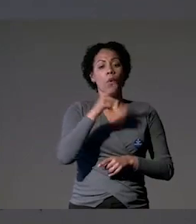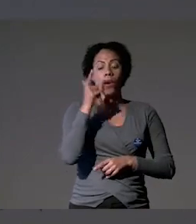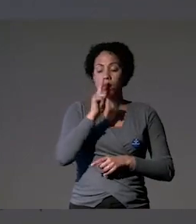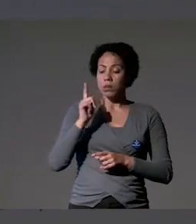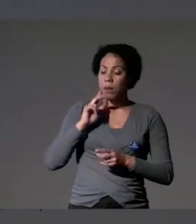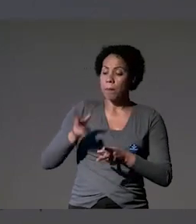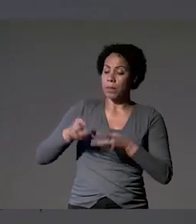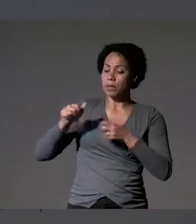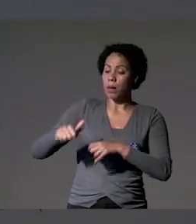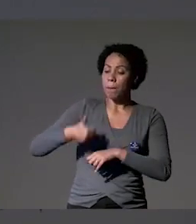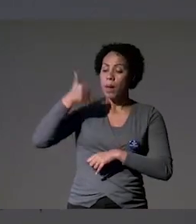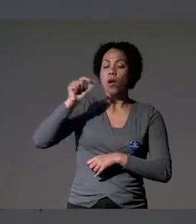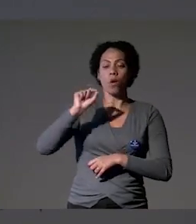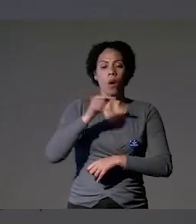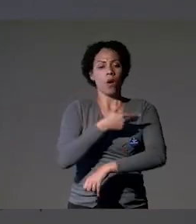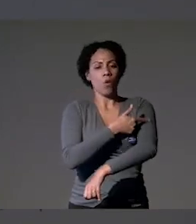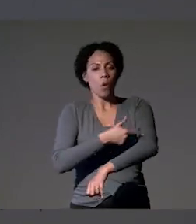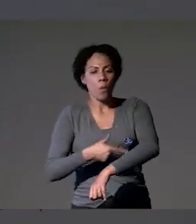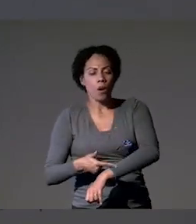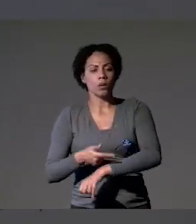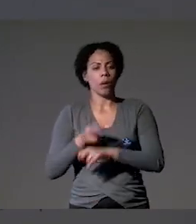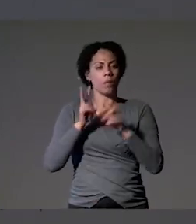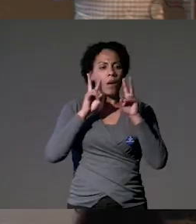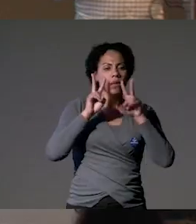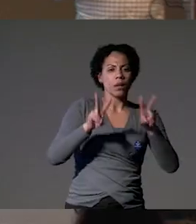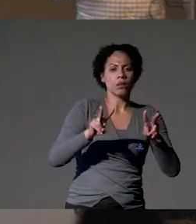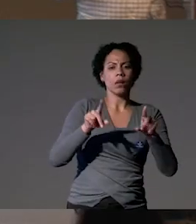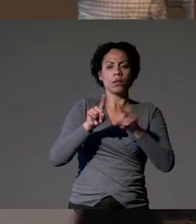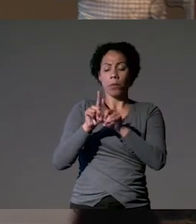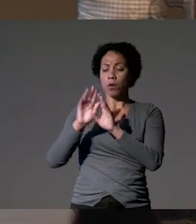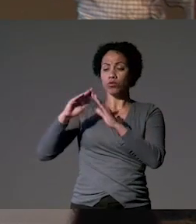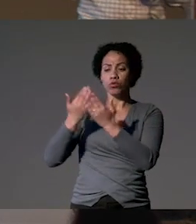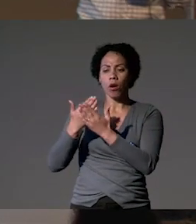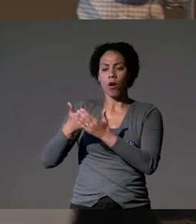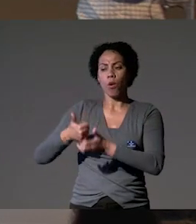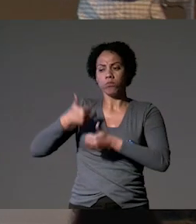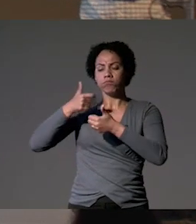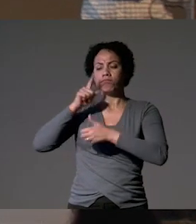melhora significativa do comportamento, da atenção, do desempenho na escola.